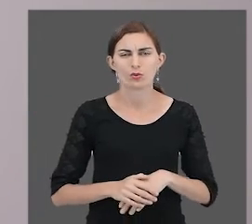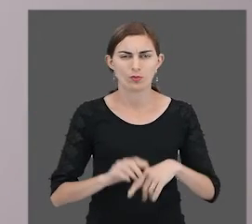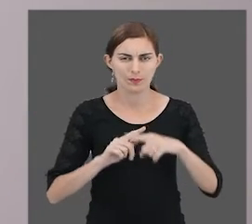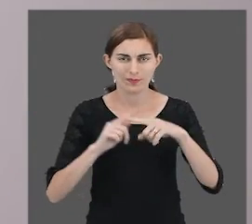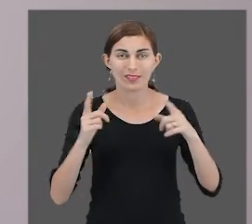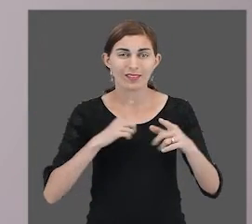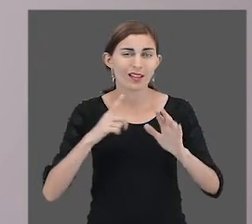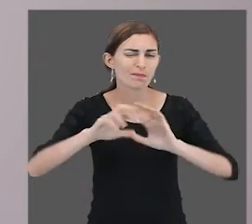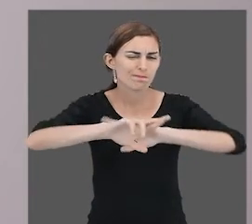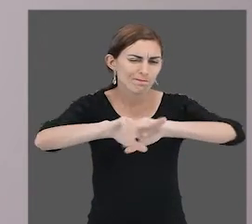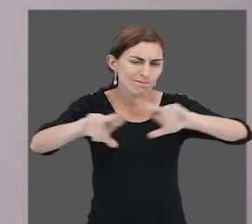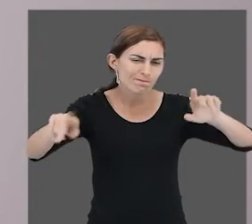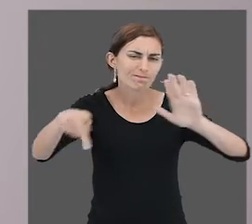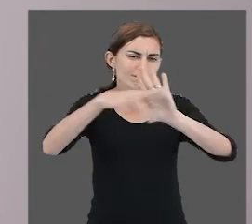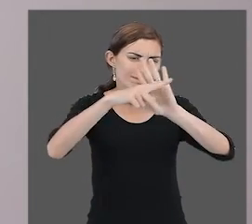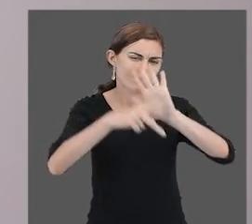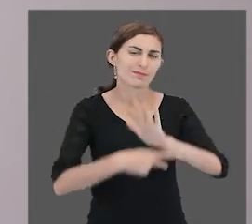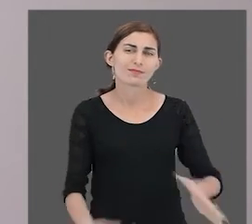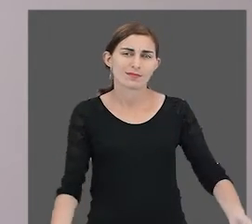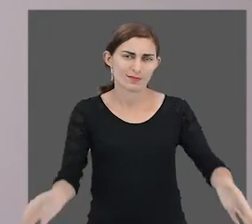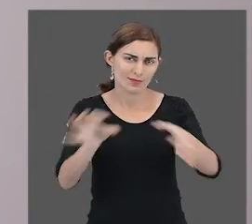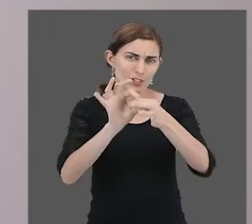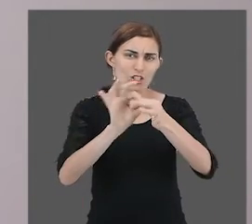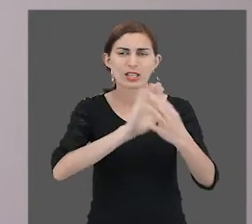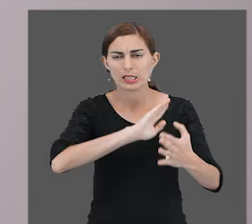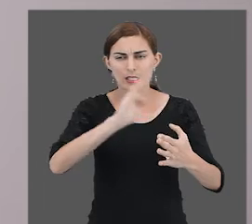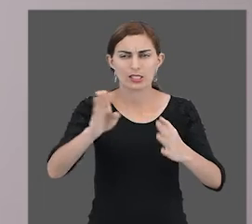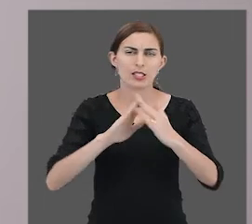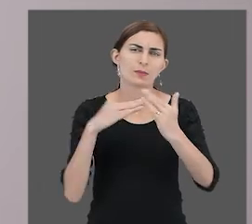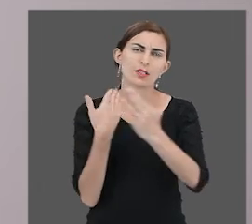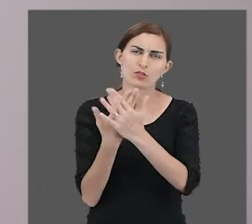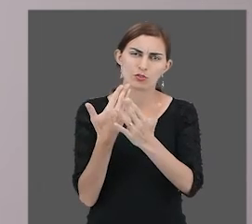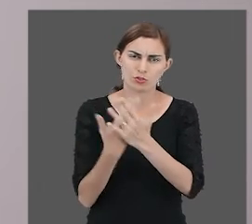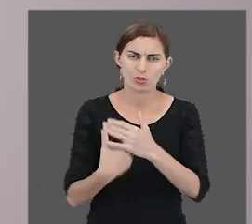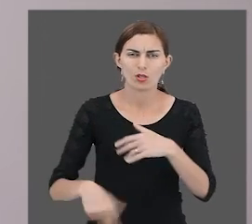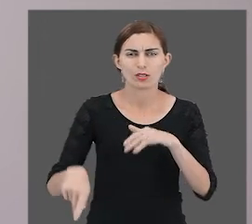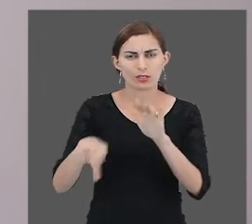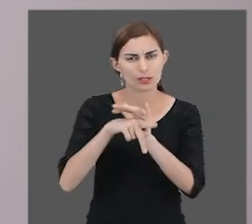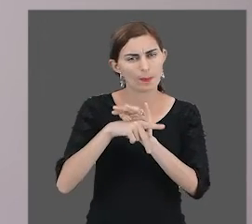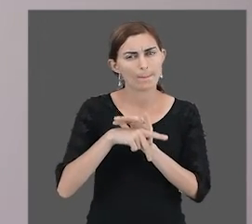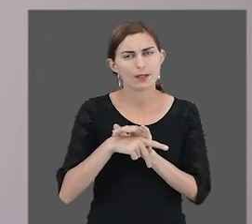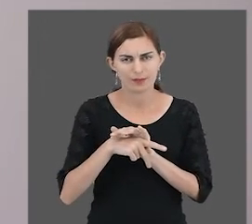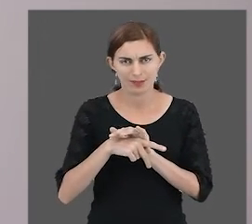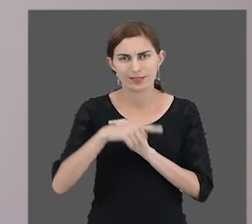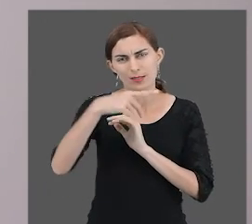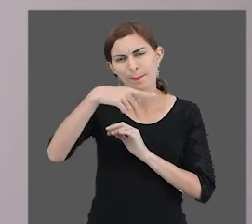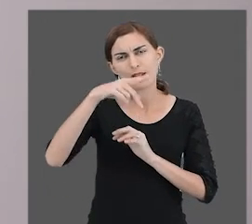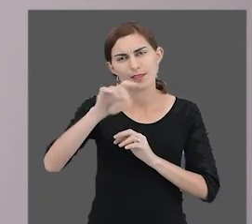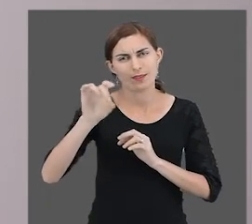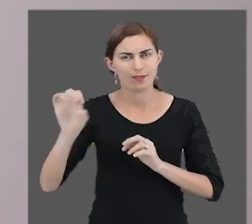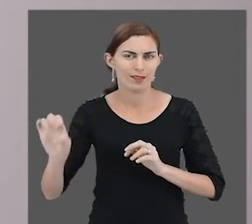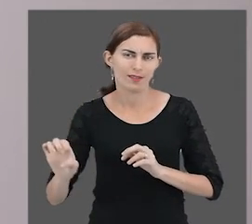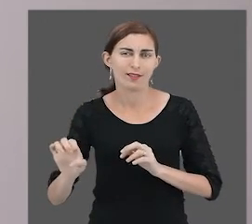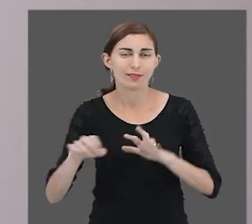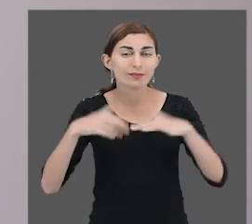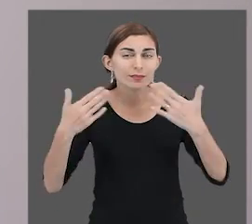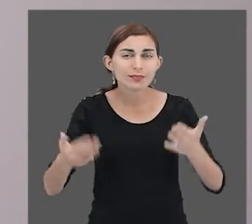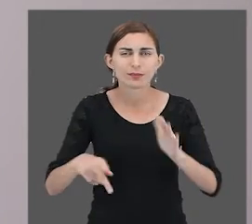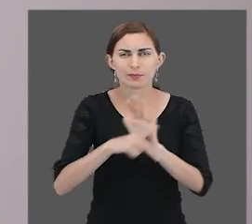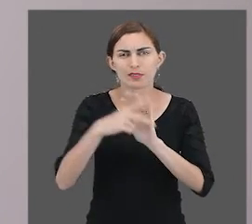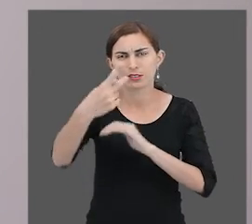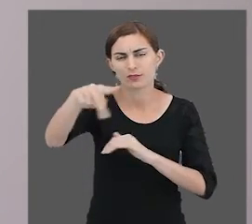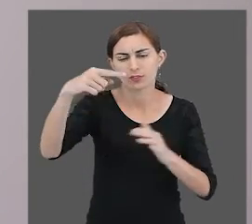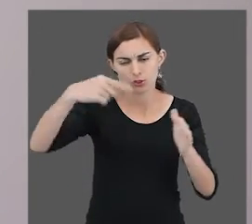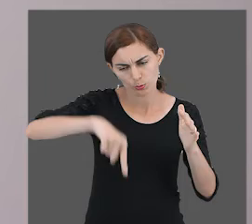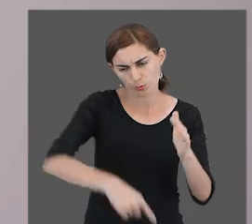vários programas que são também, o recurso vai direto para a escola e que são no mesmo molde do PDDE. Então, cabe a você